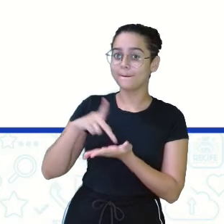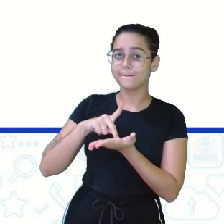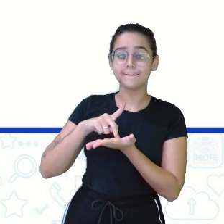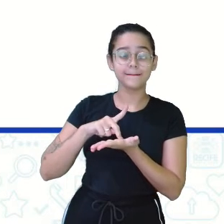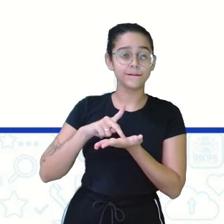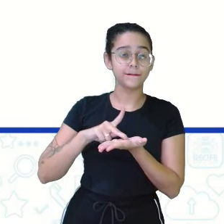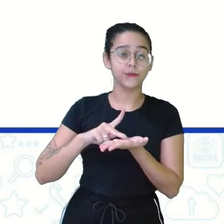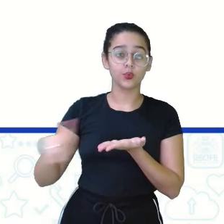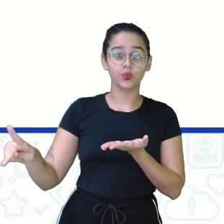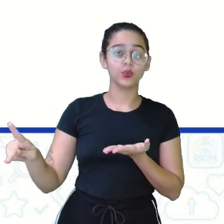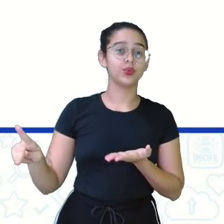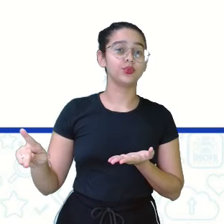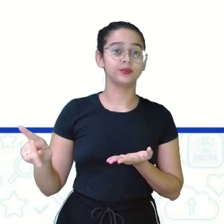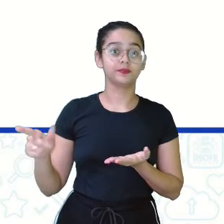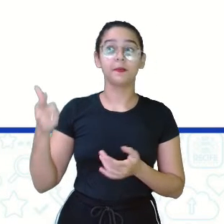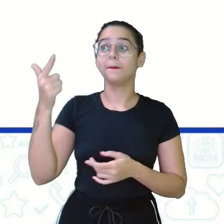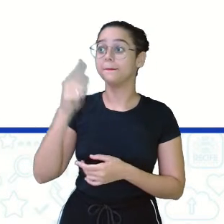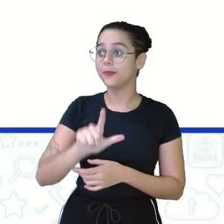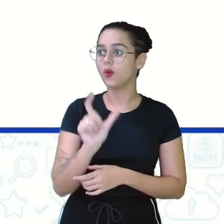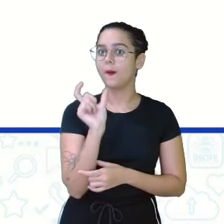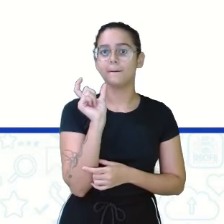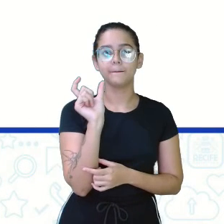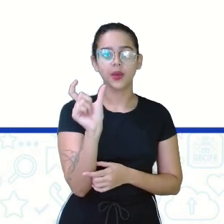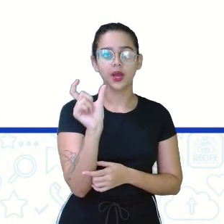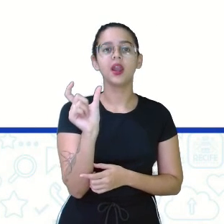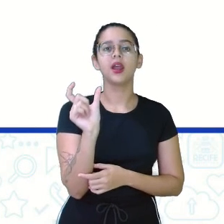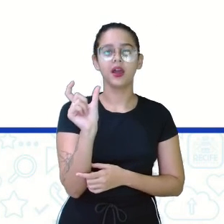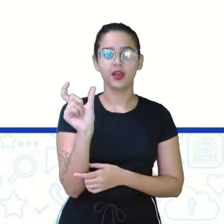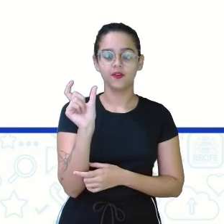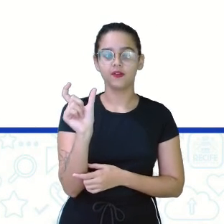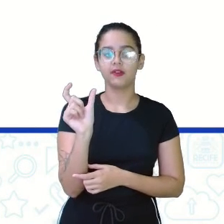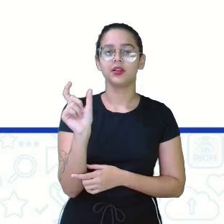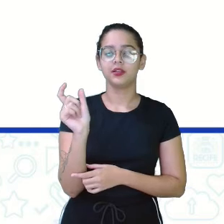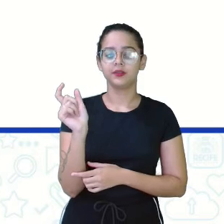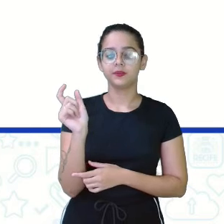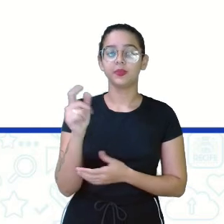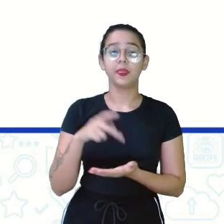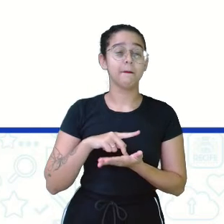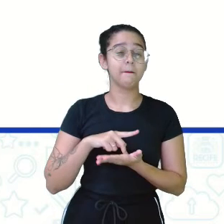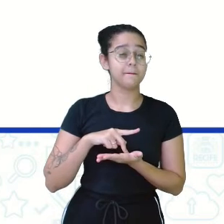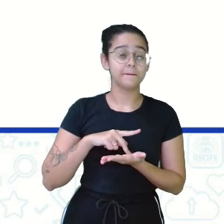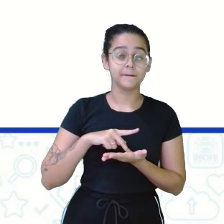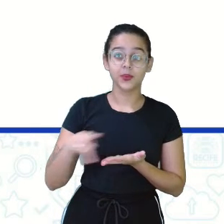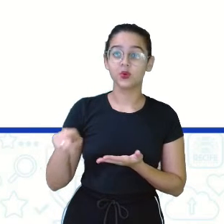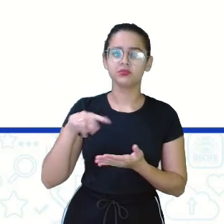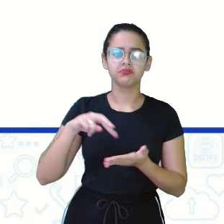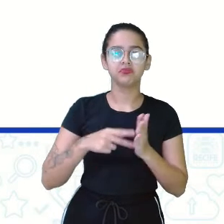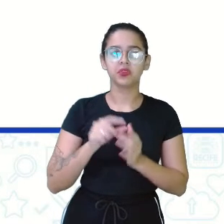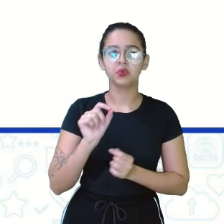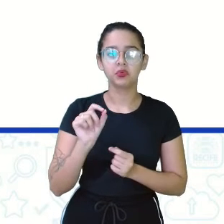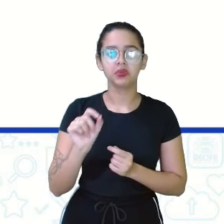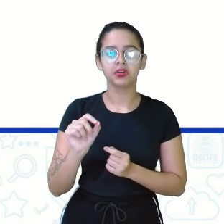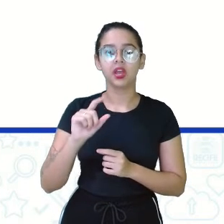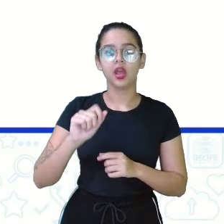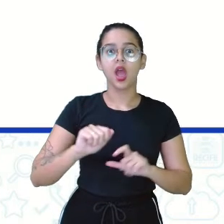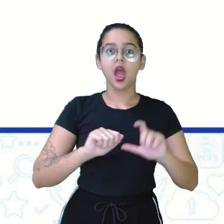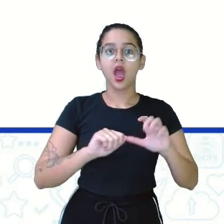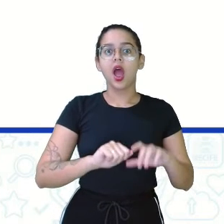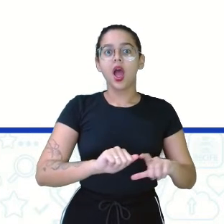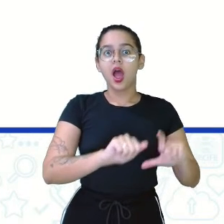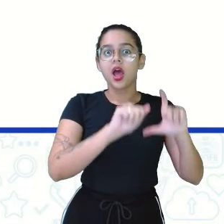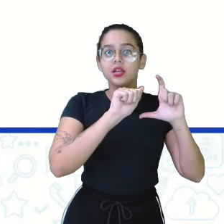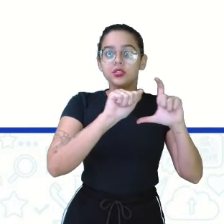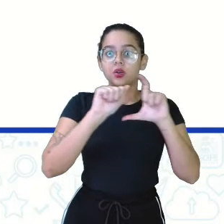puro, olha aí, mais uma palavrinha aí, né? Puro, gente, esse puro quer dizer que vai ser azão,